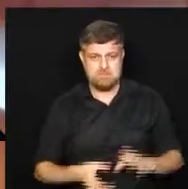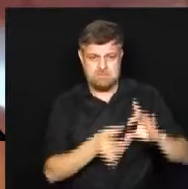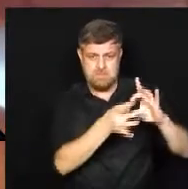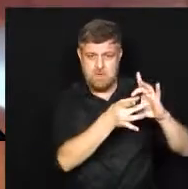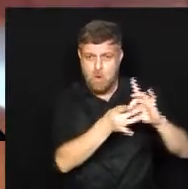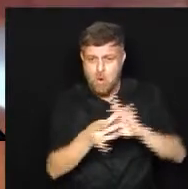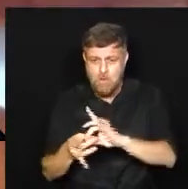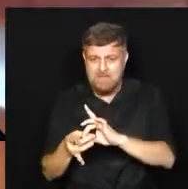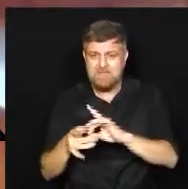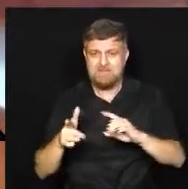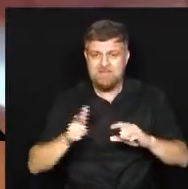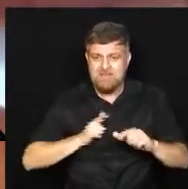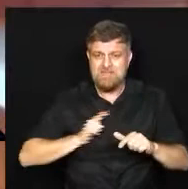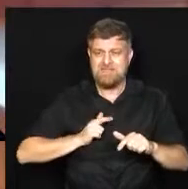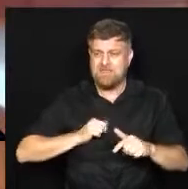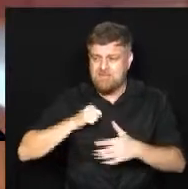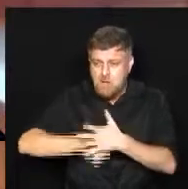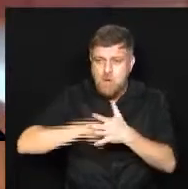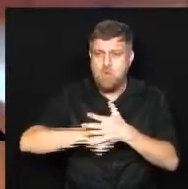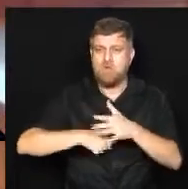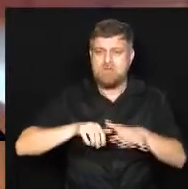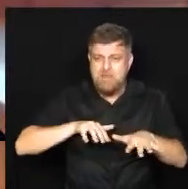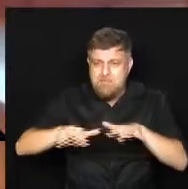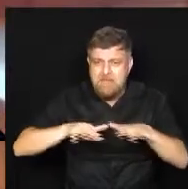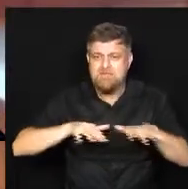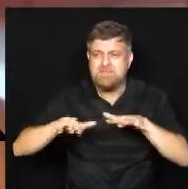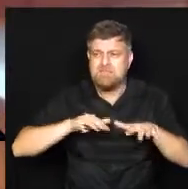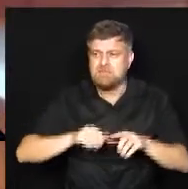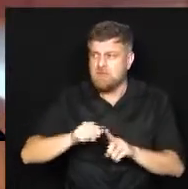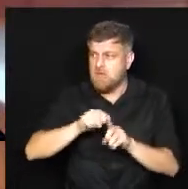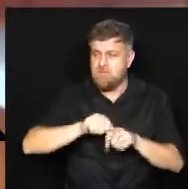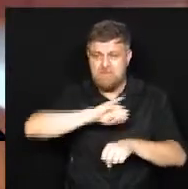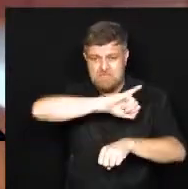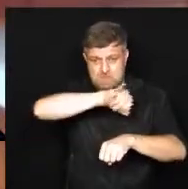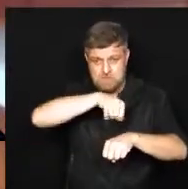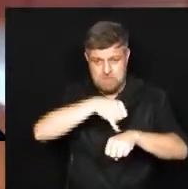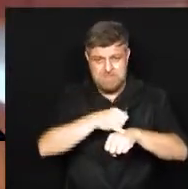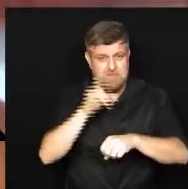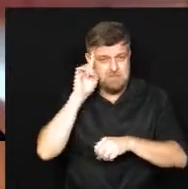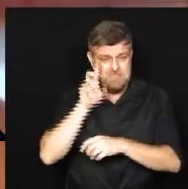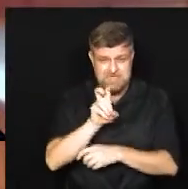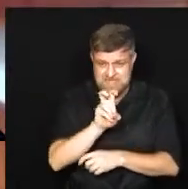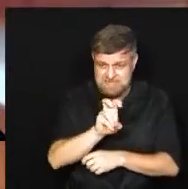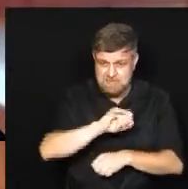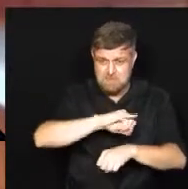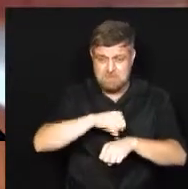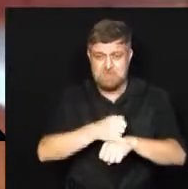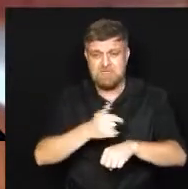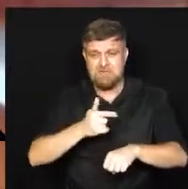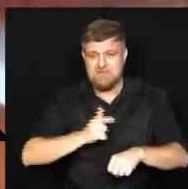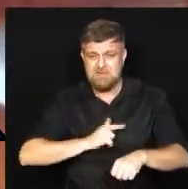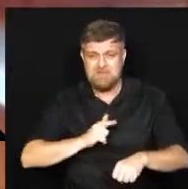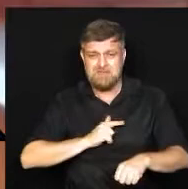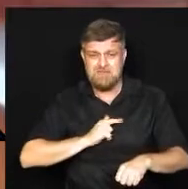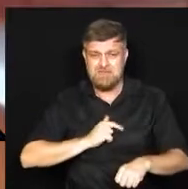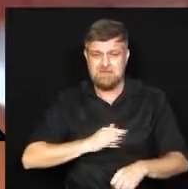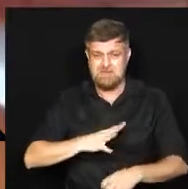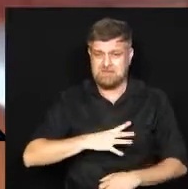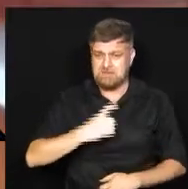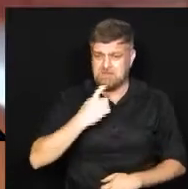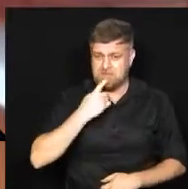tivemos atos, manifestações. Logo em janeiro, dia 5 de janeiro, nós tivemos uma grande manifestação na